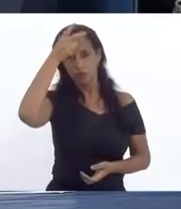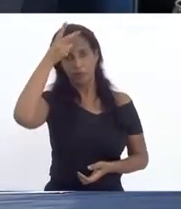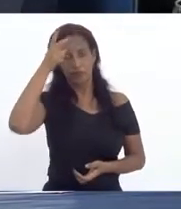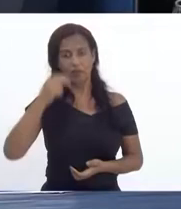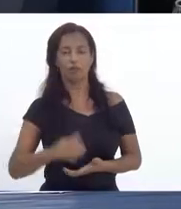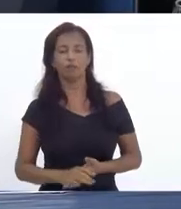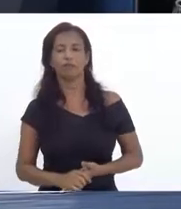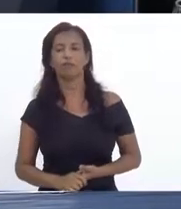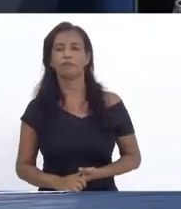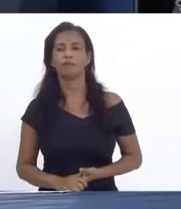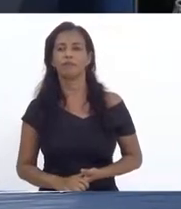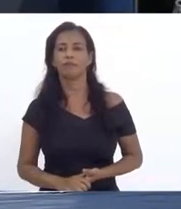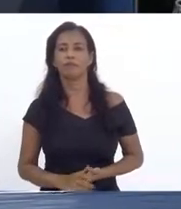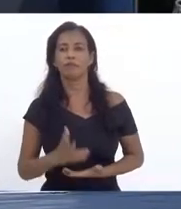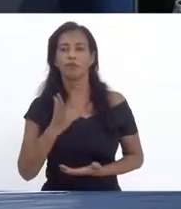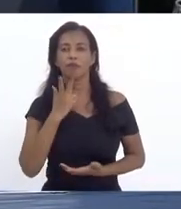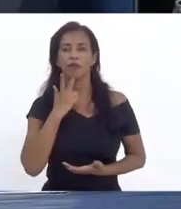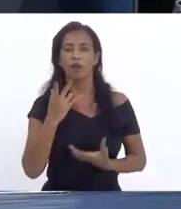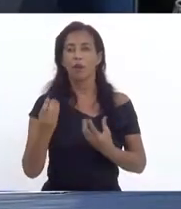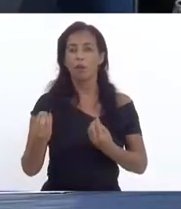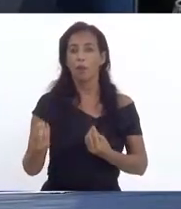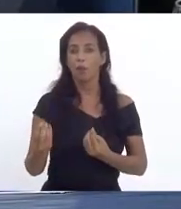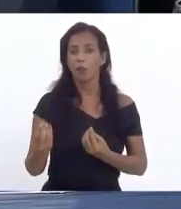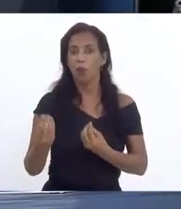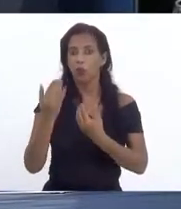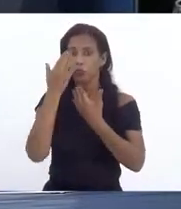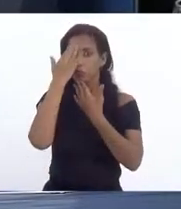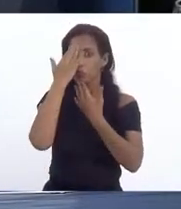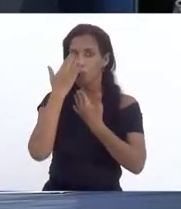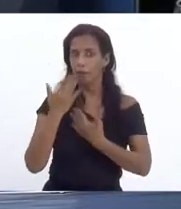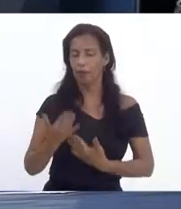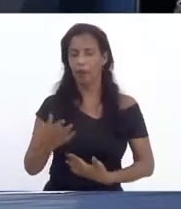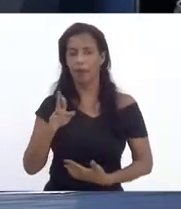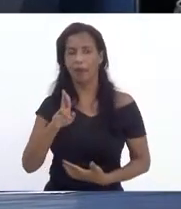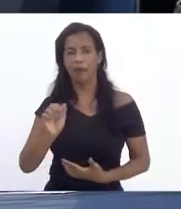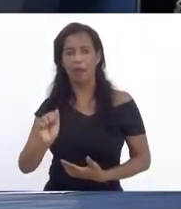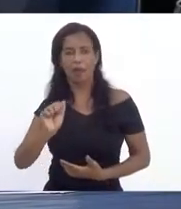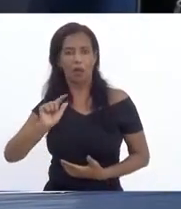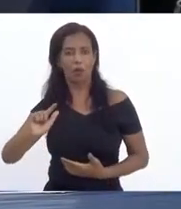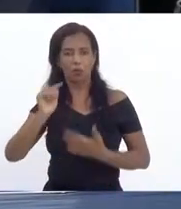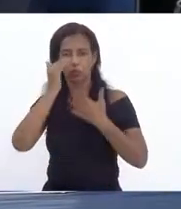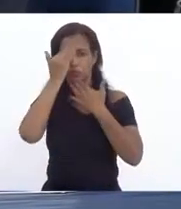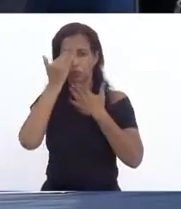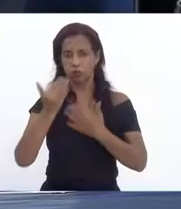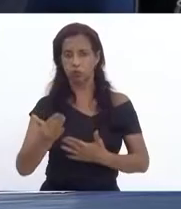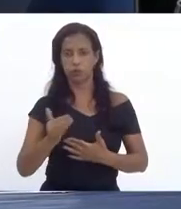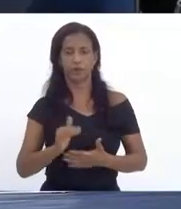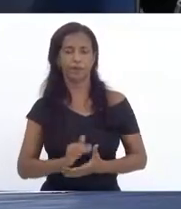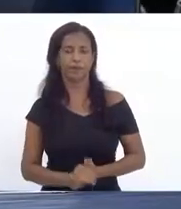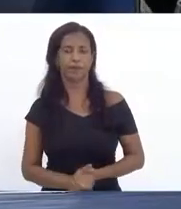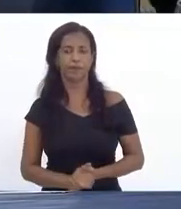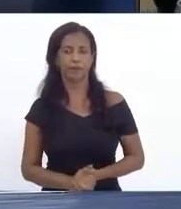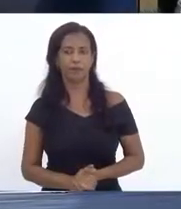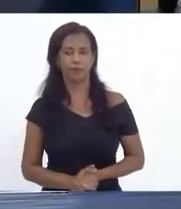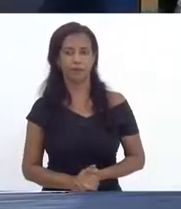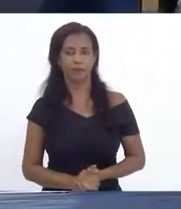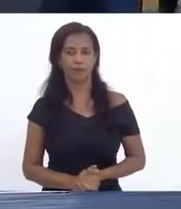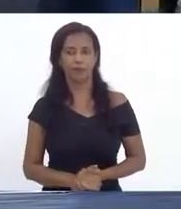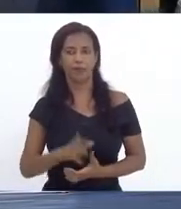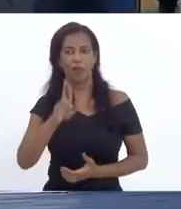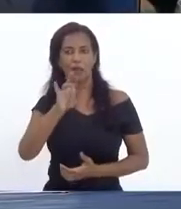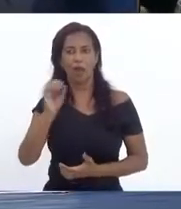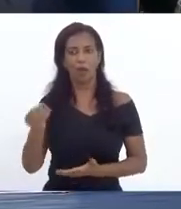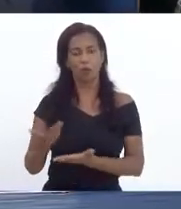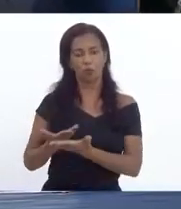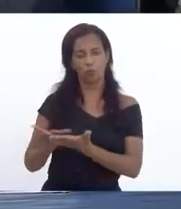prefeitas presentes, dizer o meu muito, muito, muito obrigado. Raul, muito obrigado. Raul levou umas